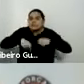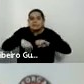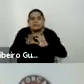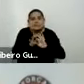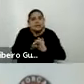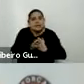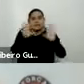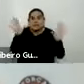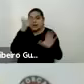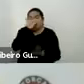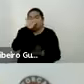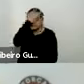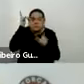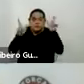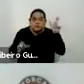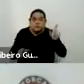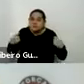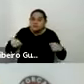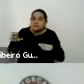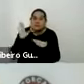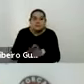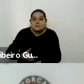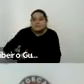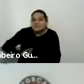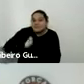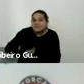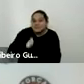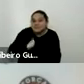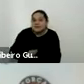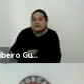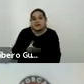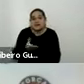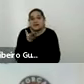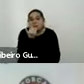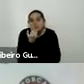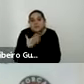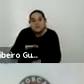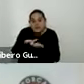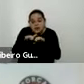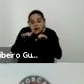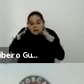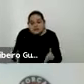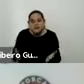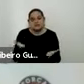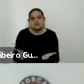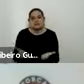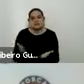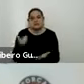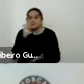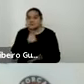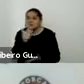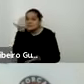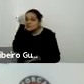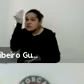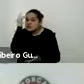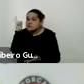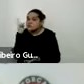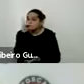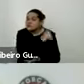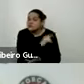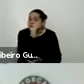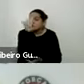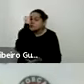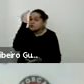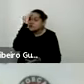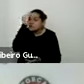pessoas precisam de auxílio para viver, para colocar comida na mesa. Não consigo entender a dificuldade de entenderem que é